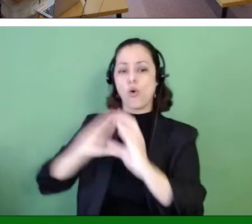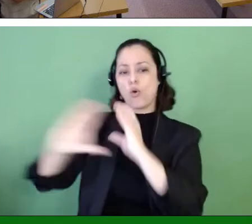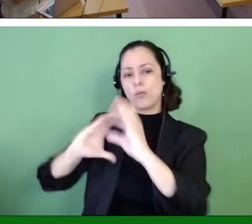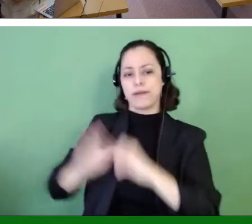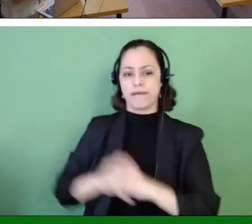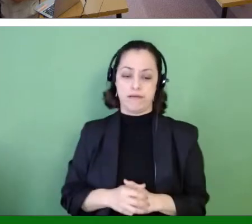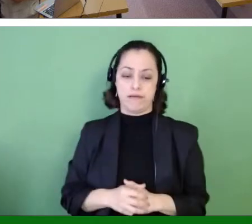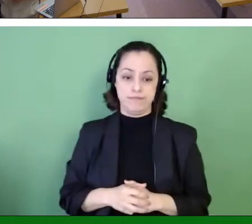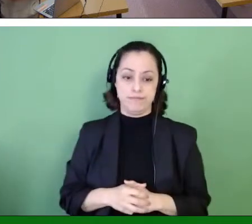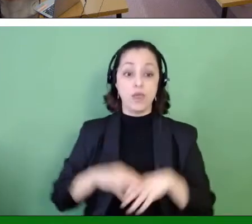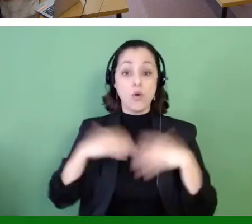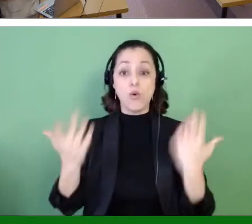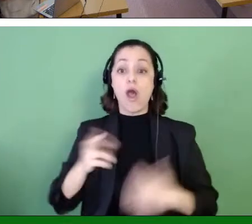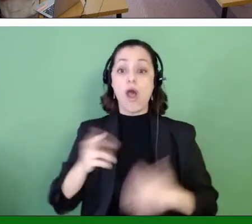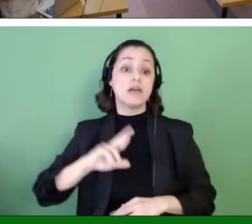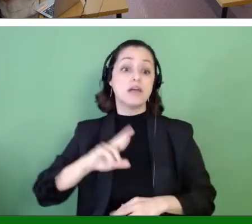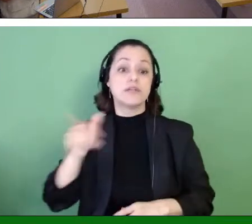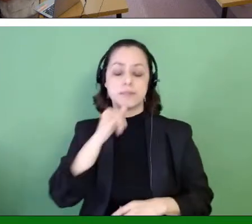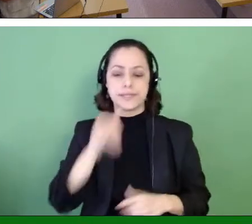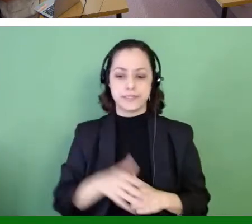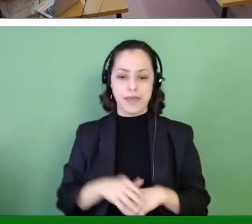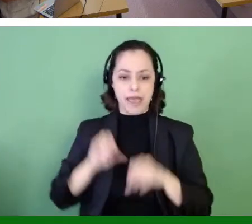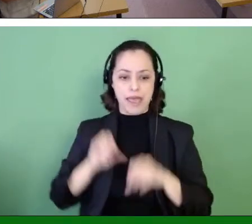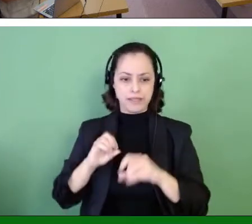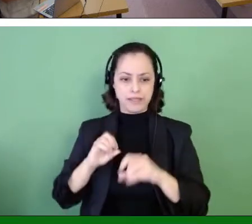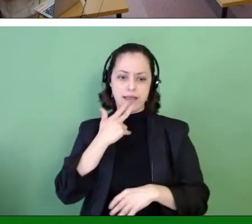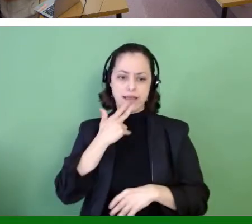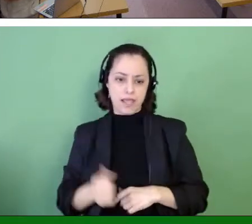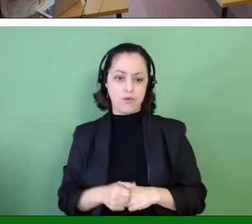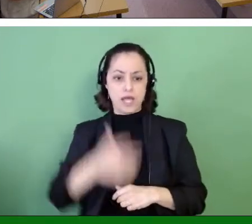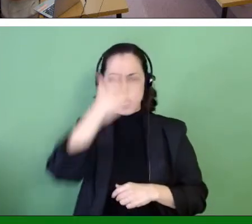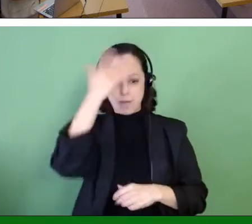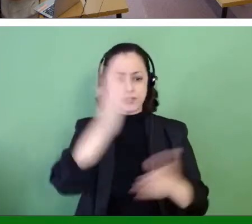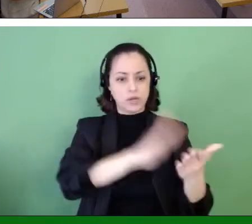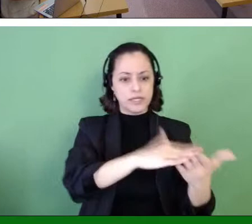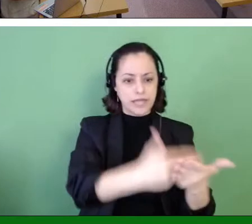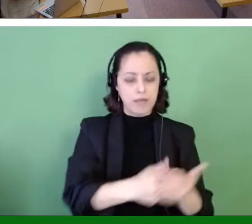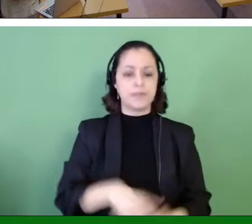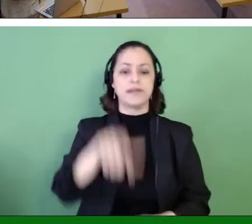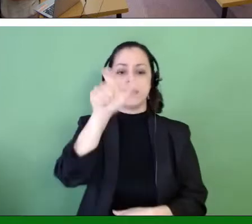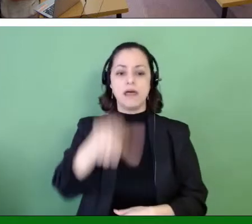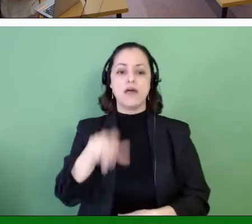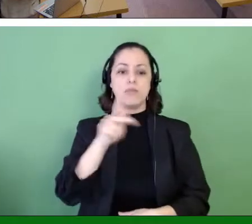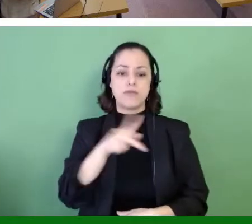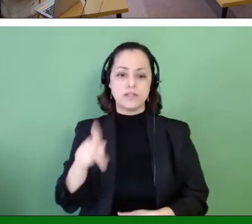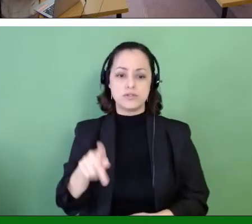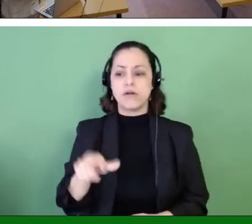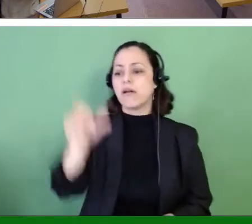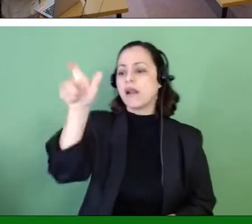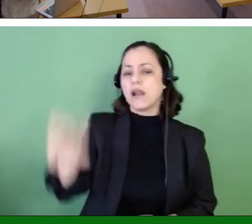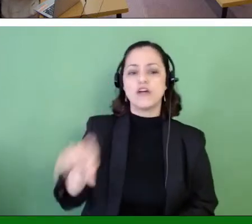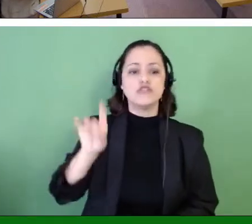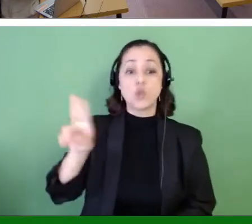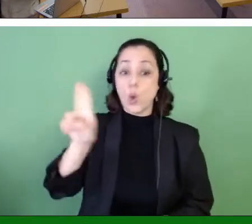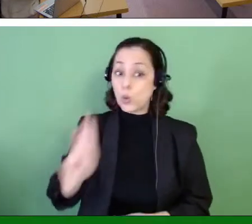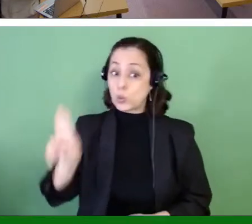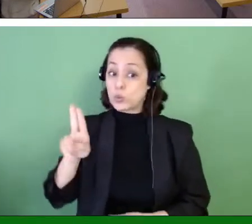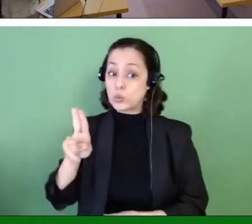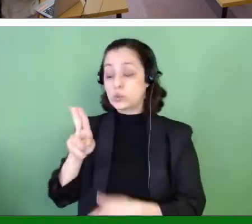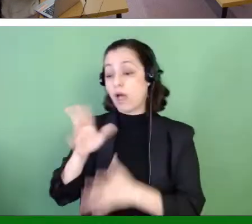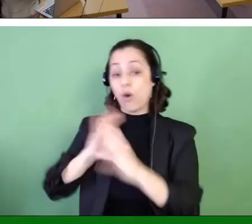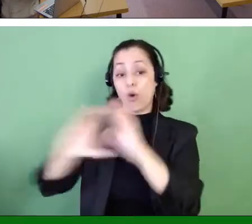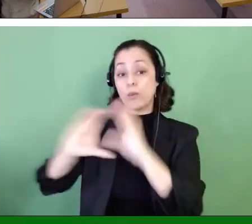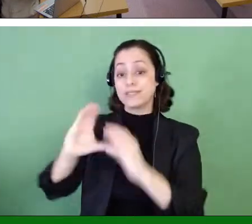E de um falante da língua. Eu acho que isso também é um tema que tem que ser desenvolvido academicamente